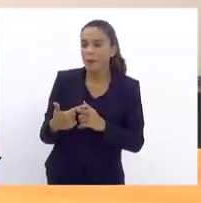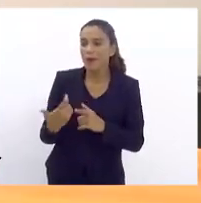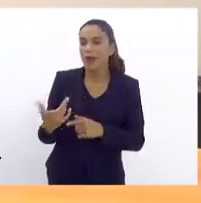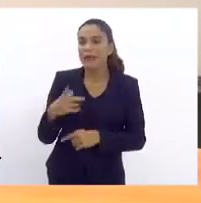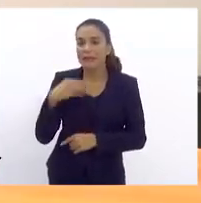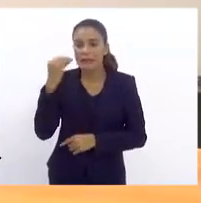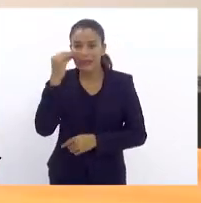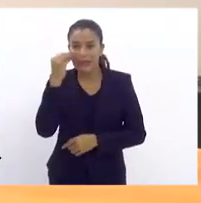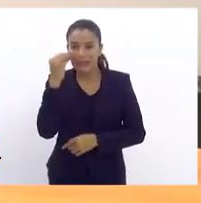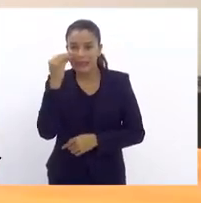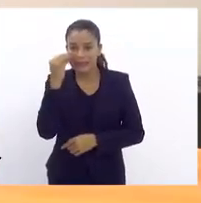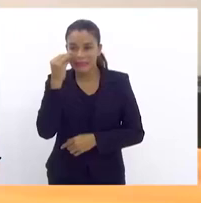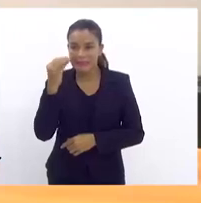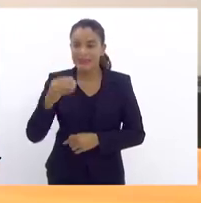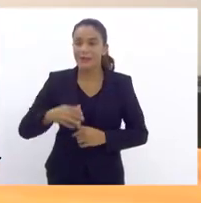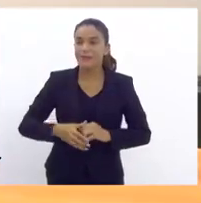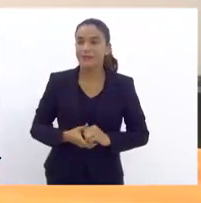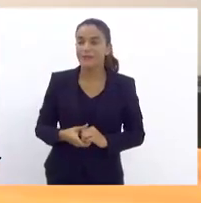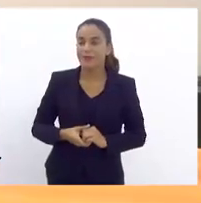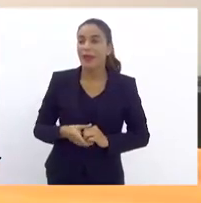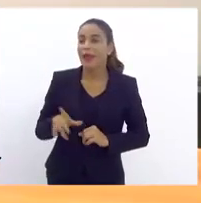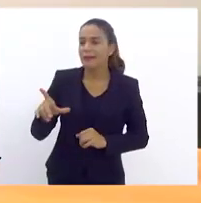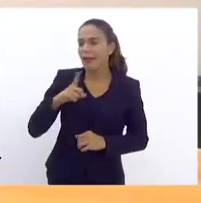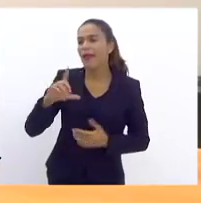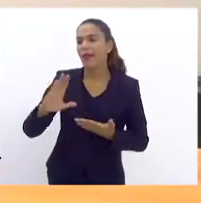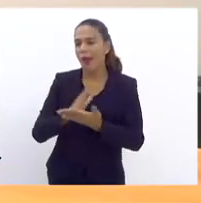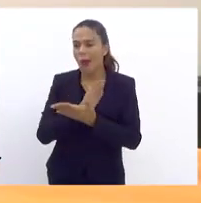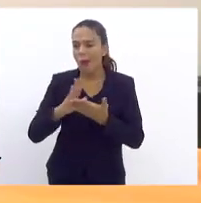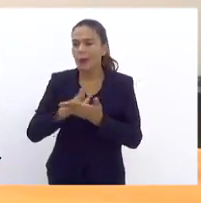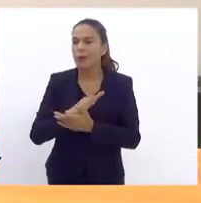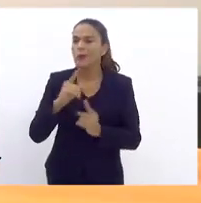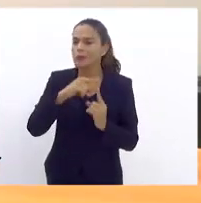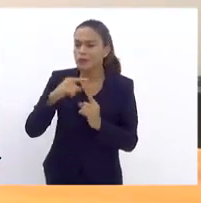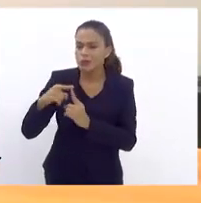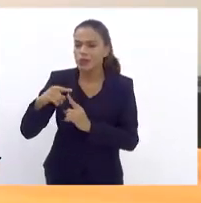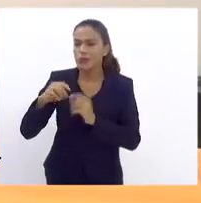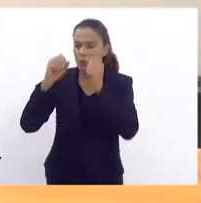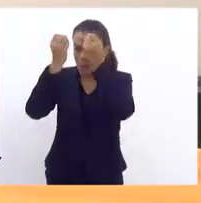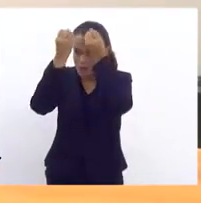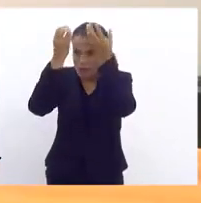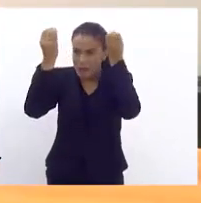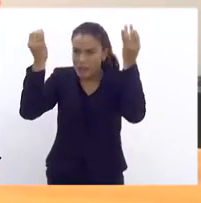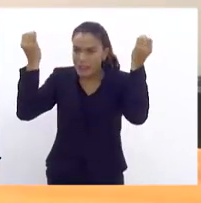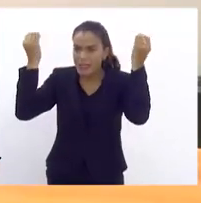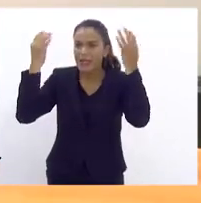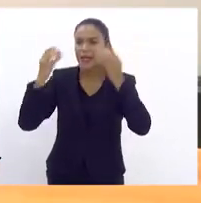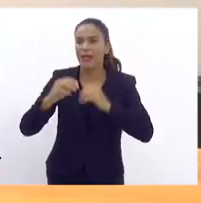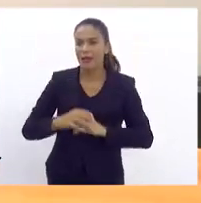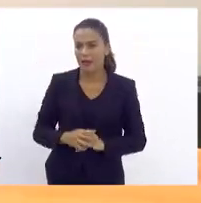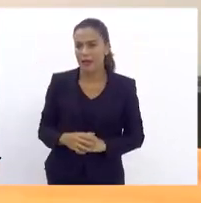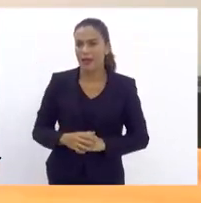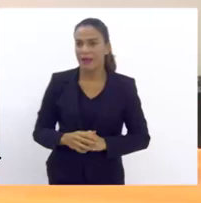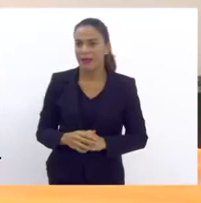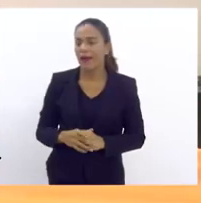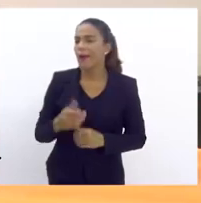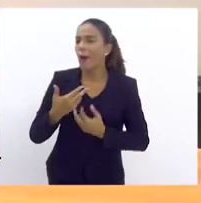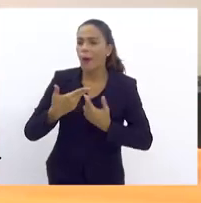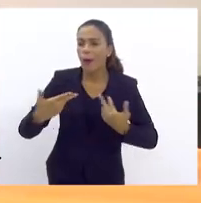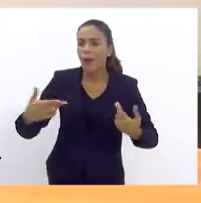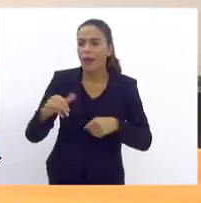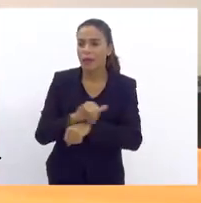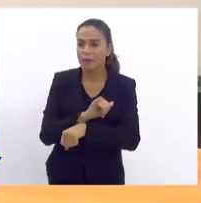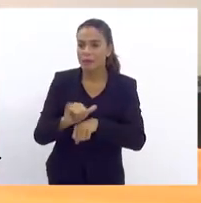teste mas eu devo ter também algum tipo de TDAH ou mesmo um autismo leve de qualquer